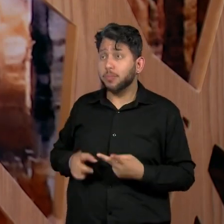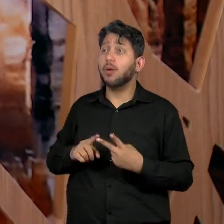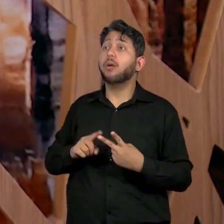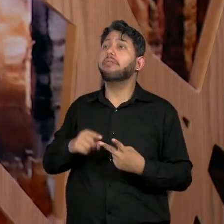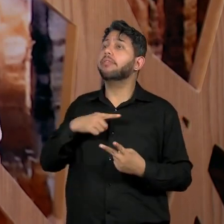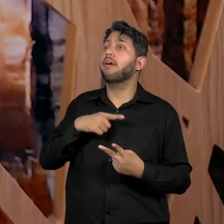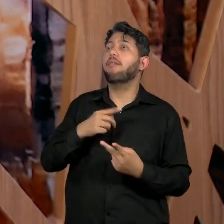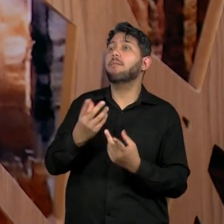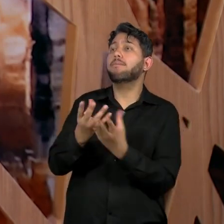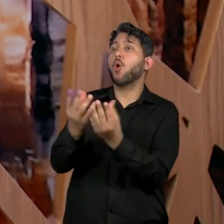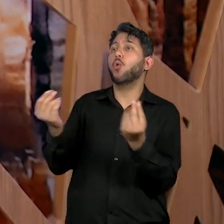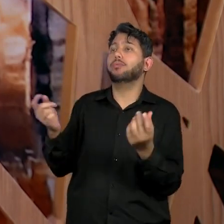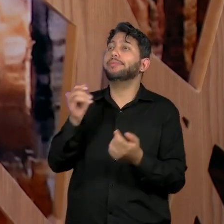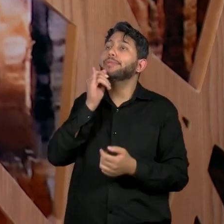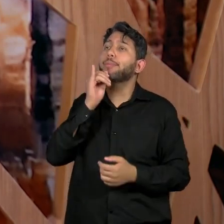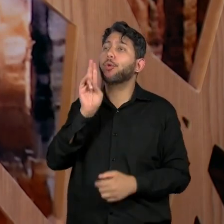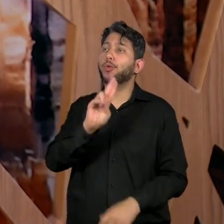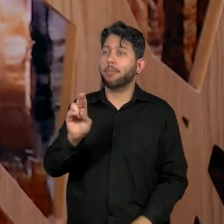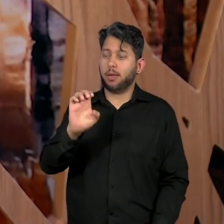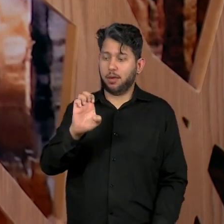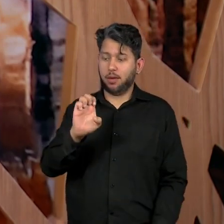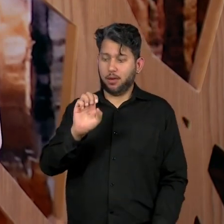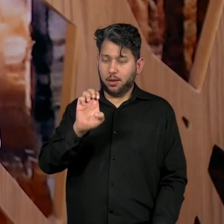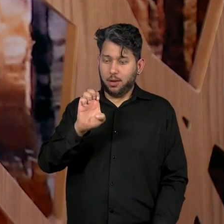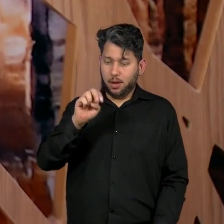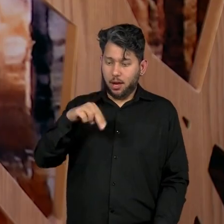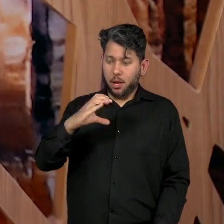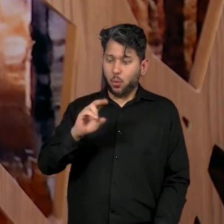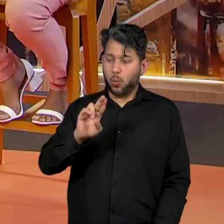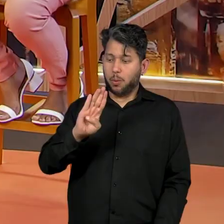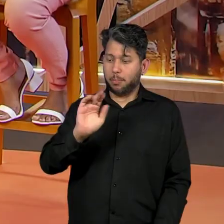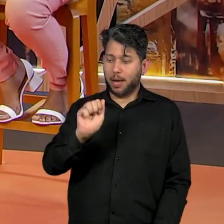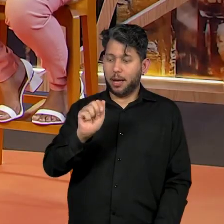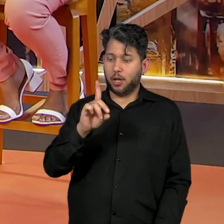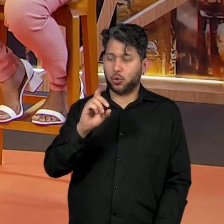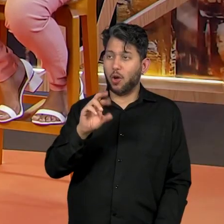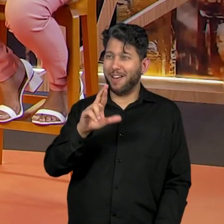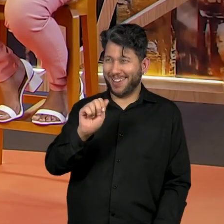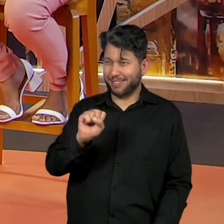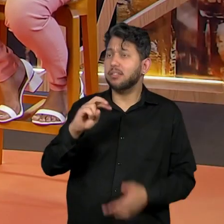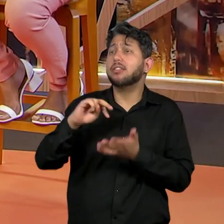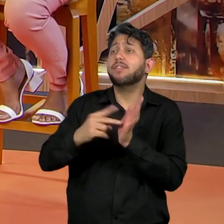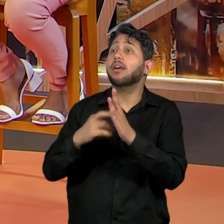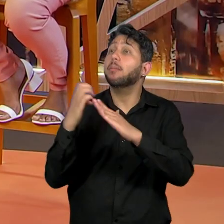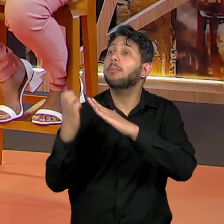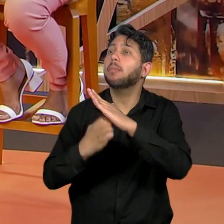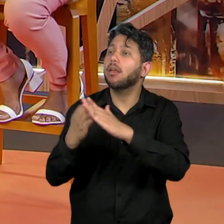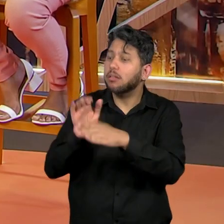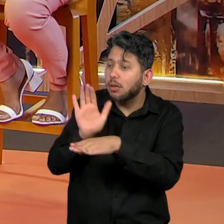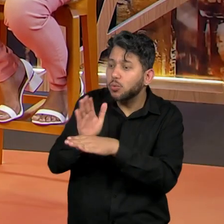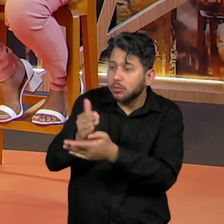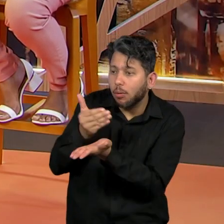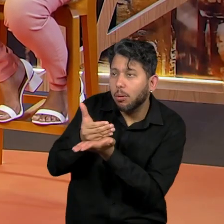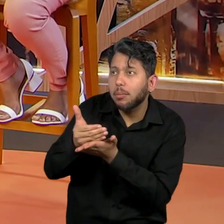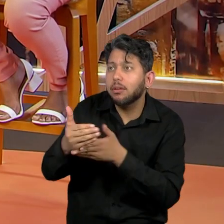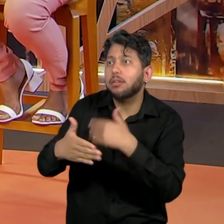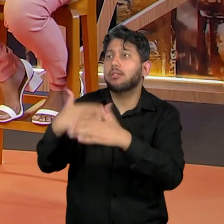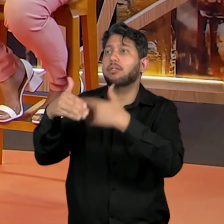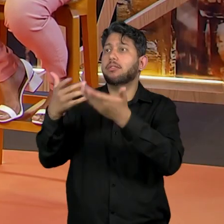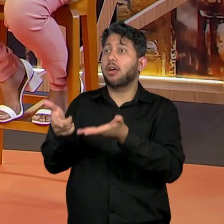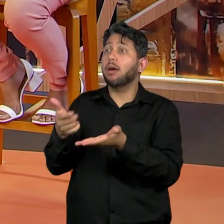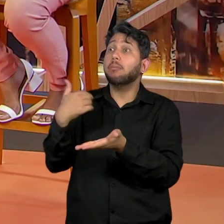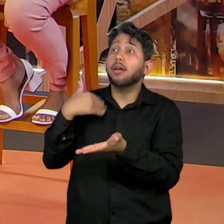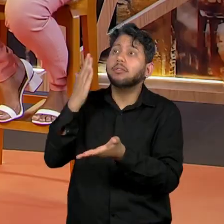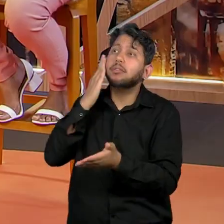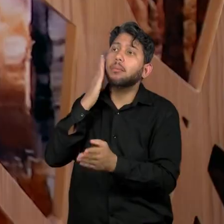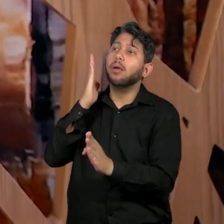existem incubadoras de empreendimentos cooperativos que ajudam as pessoas a definir qual é o formato que elas